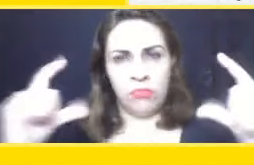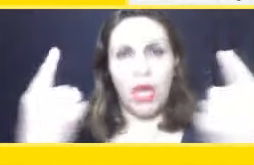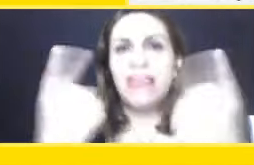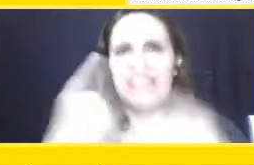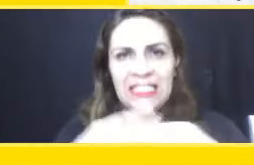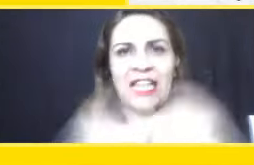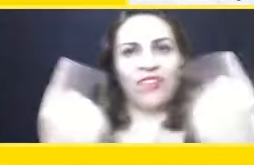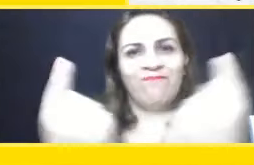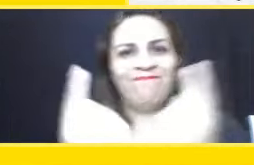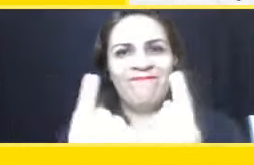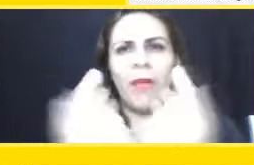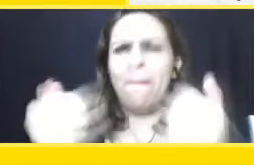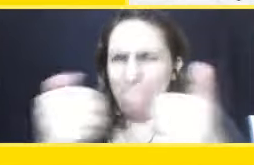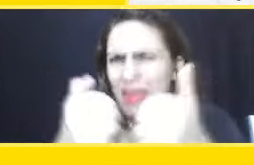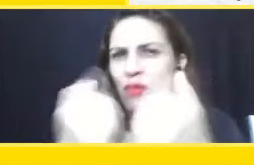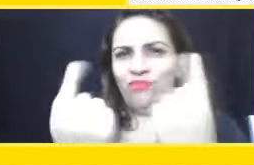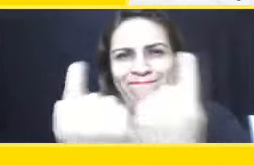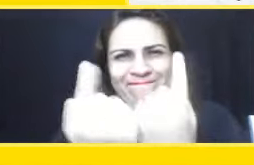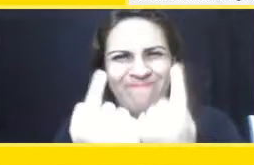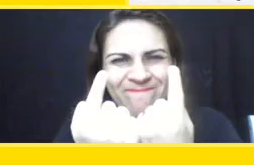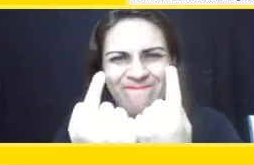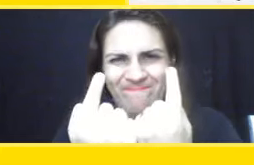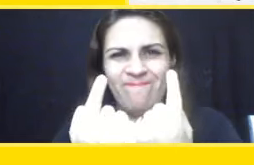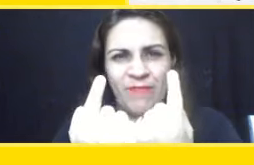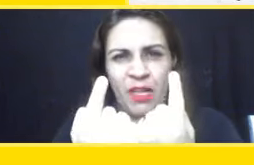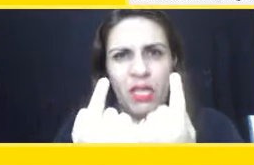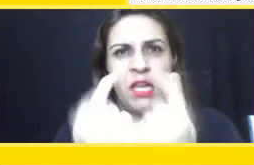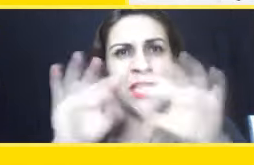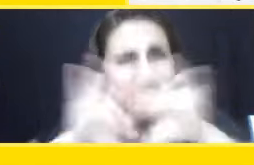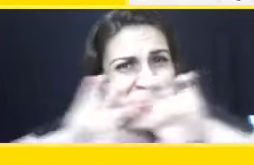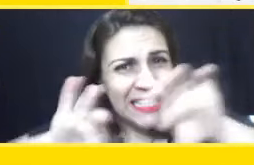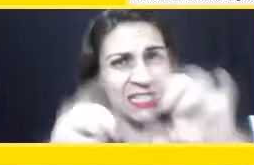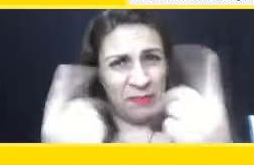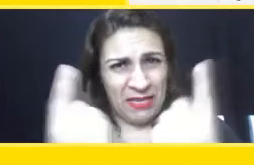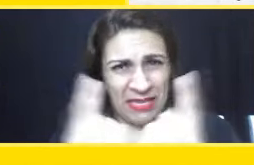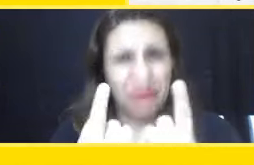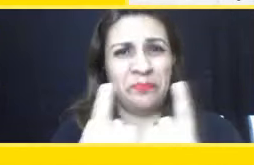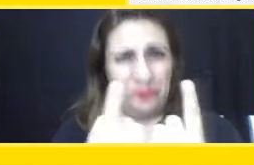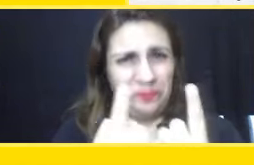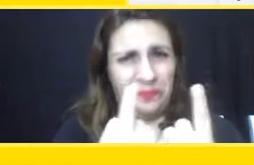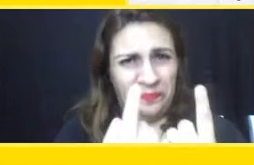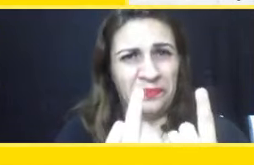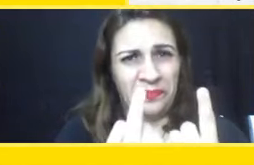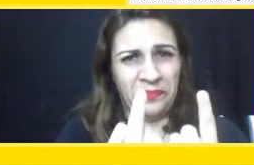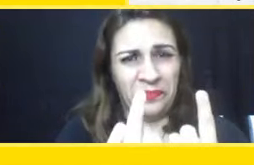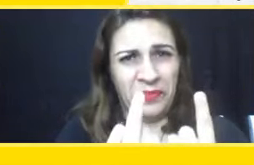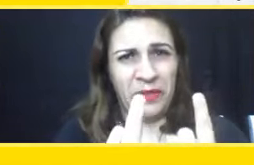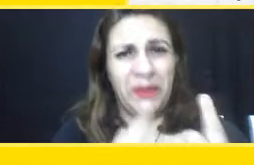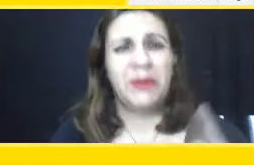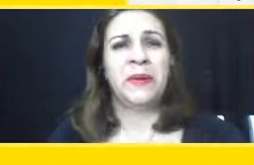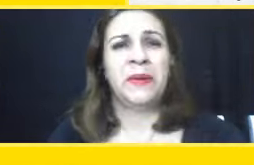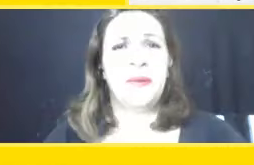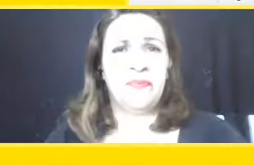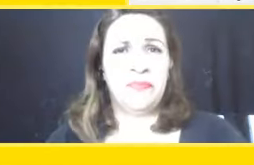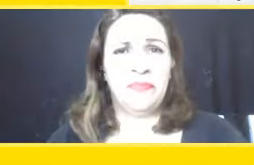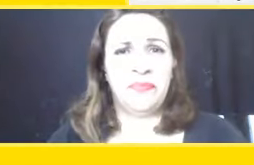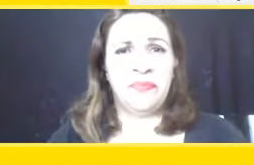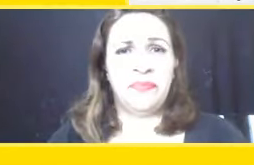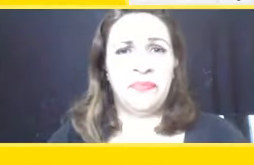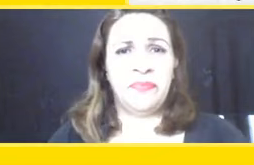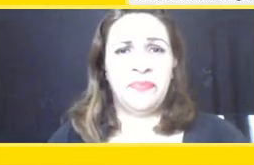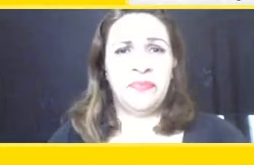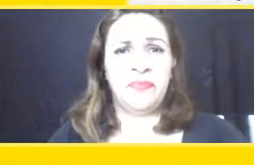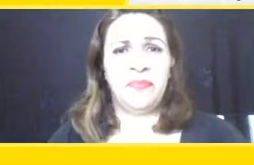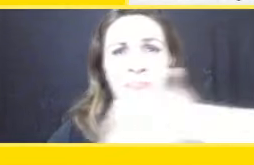E aí fazer uma situação separada em relação a isso, fazer um comentário separado, certo? E sobre o que